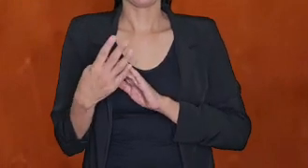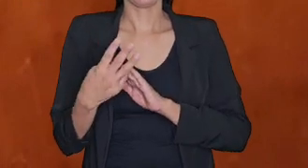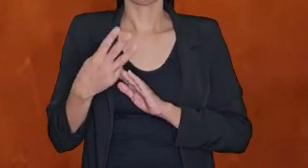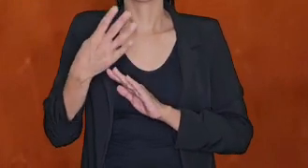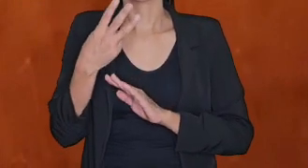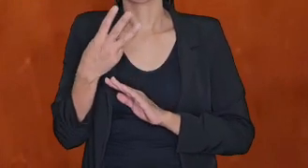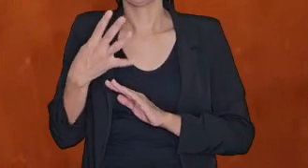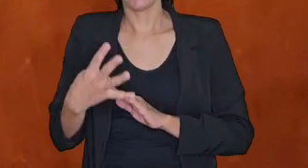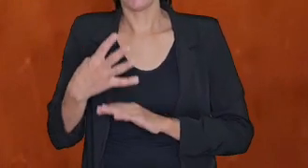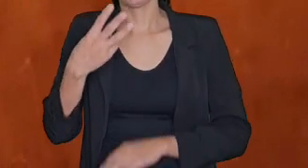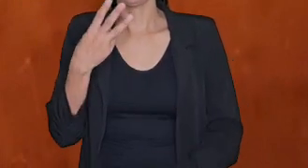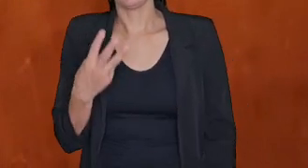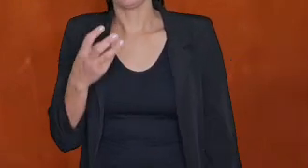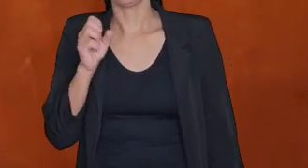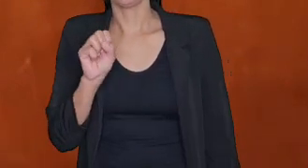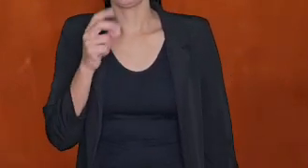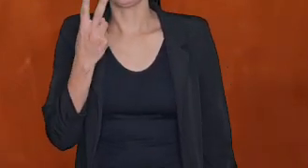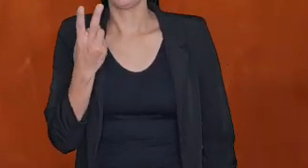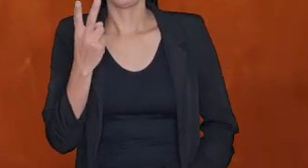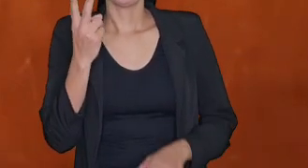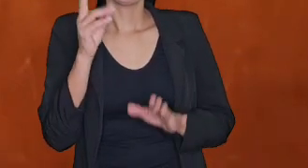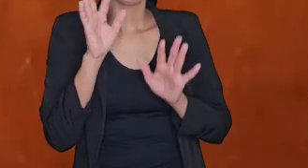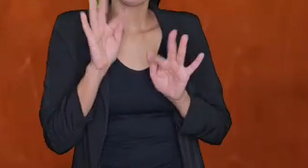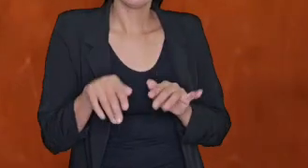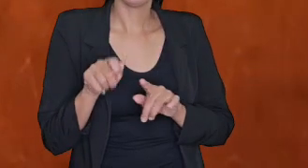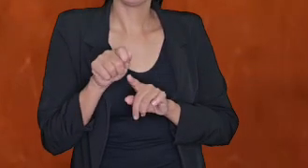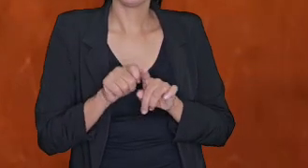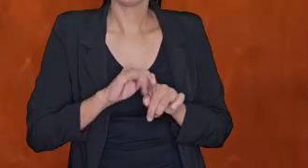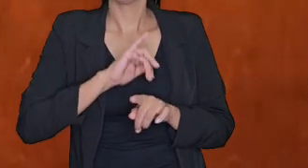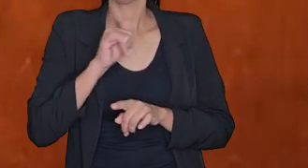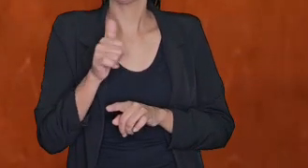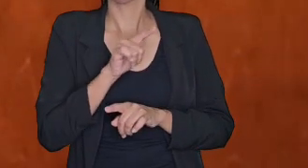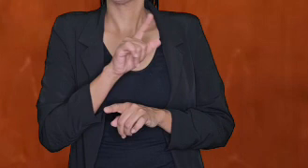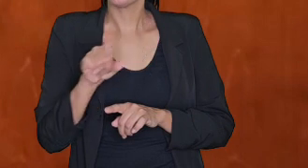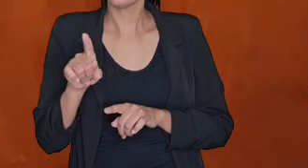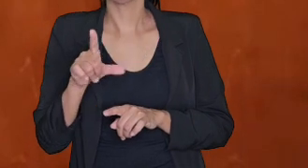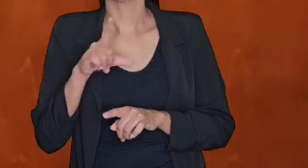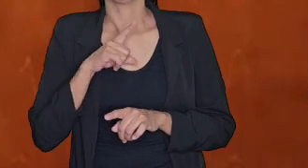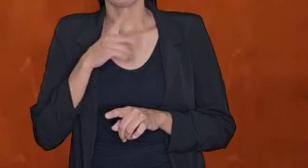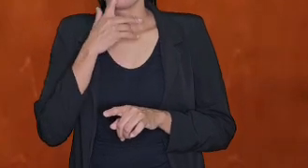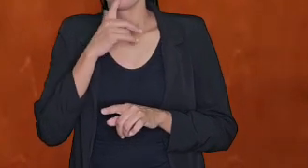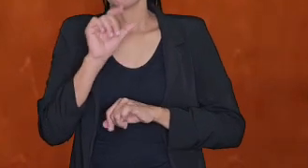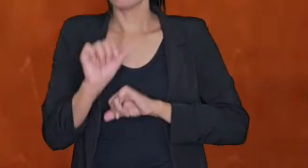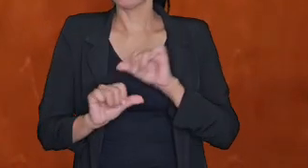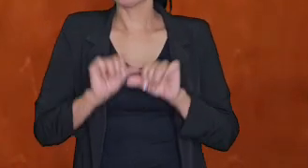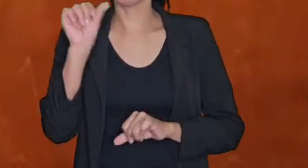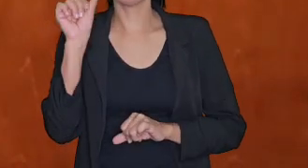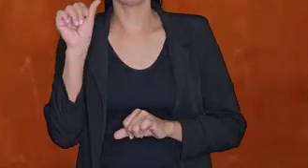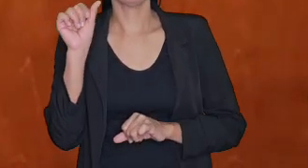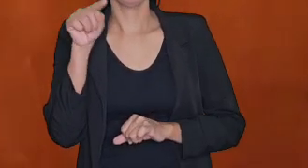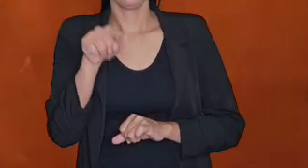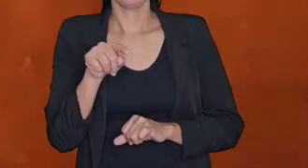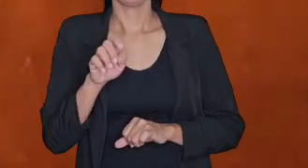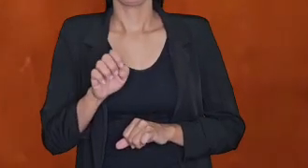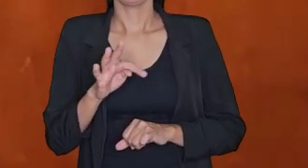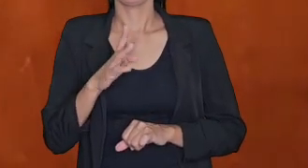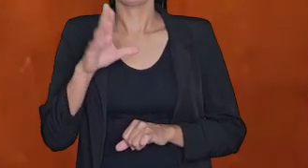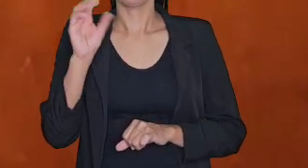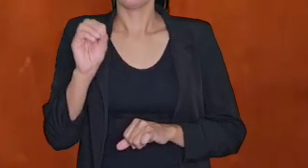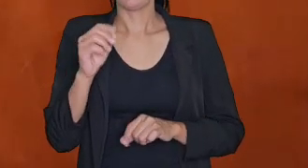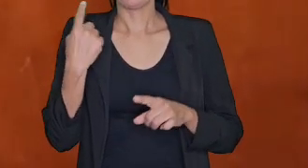disse, a Lei 14.382 de 2022, ela é de junho, finzinho de junho de 2022, mas ela revolucionou